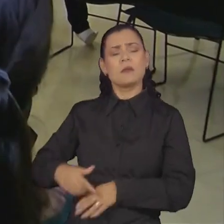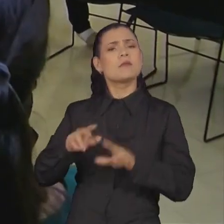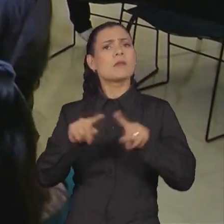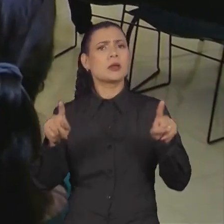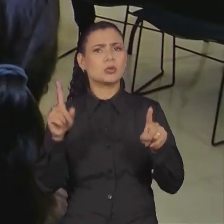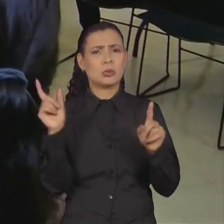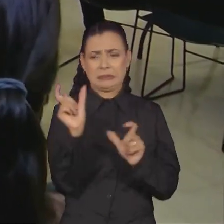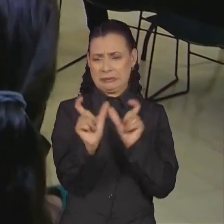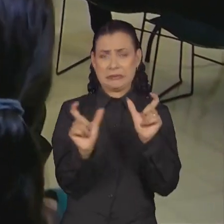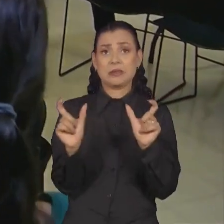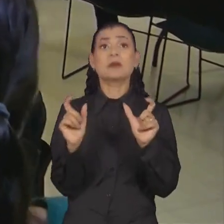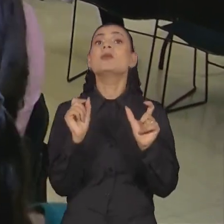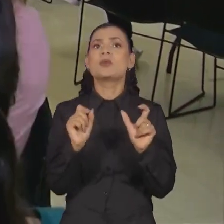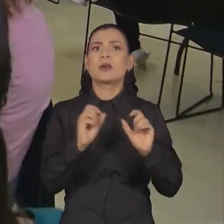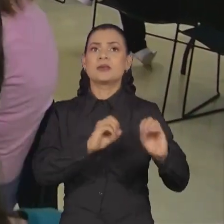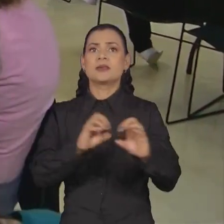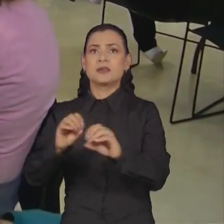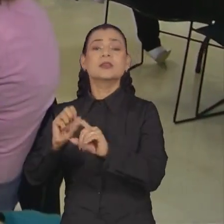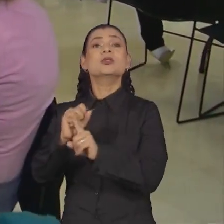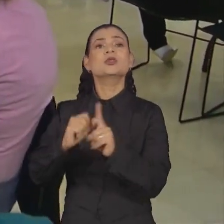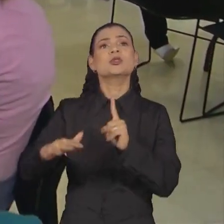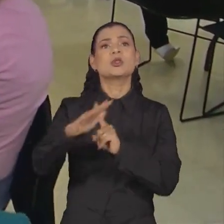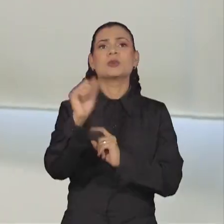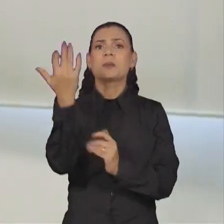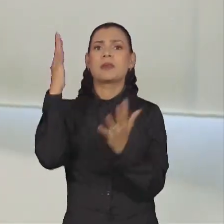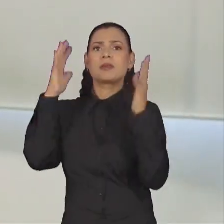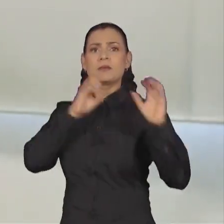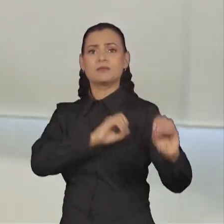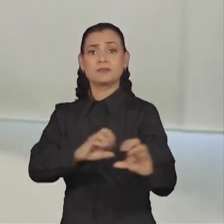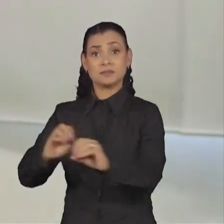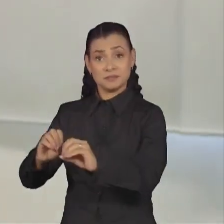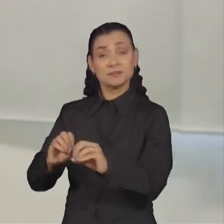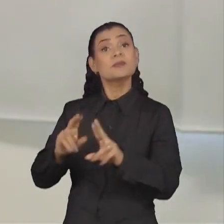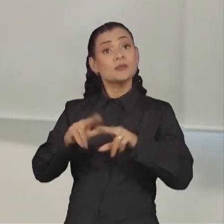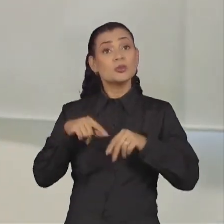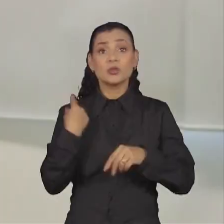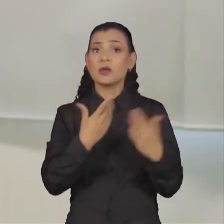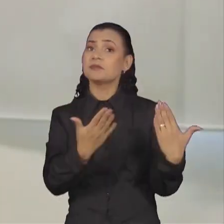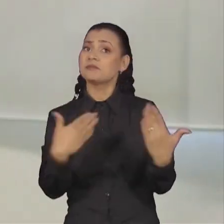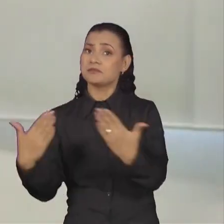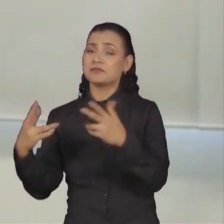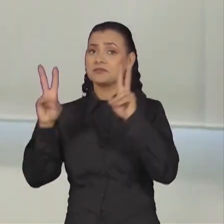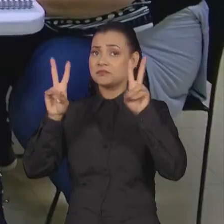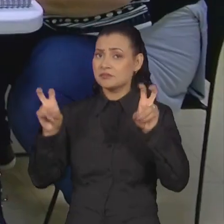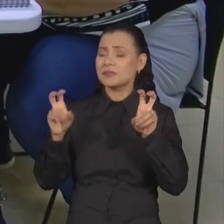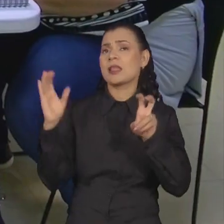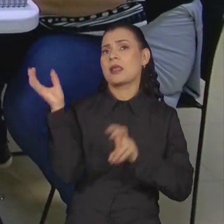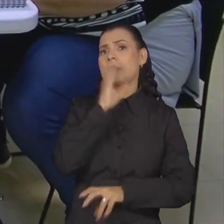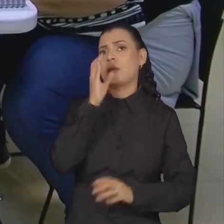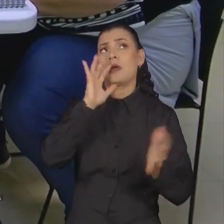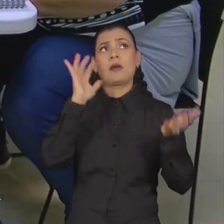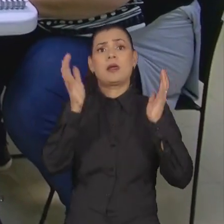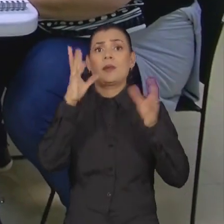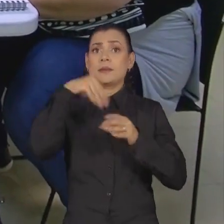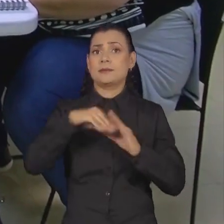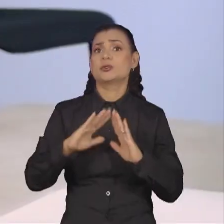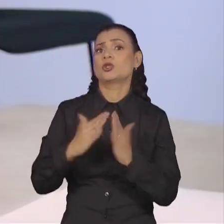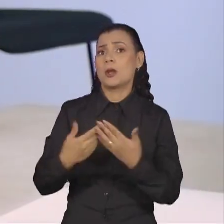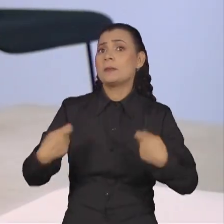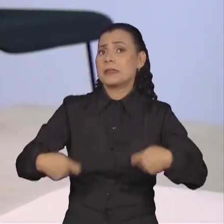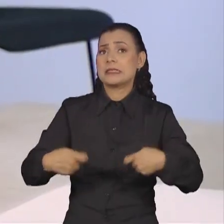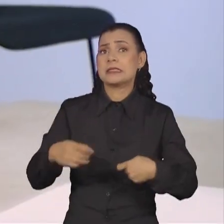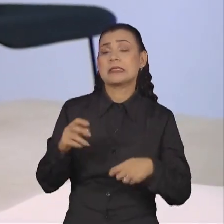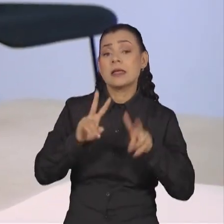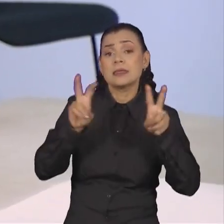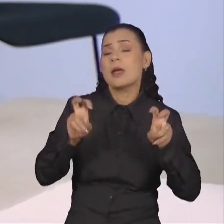difícil. Educomunicação Socioambiental. Precisamos conversar sobre emergência climática nas escolas.